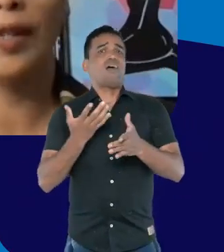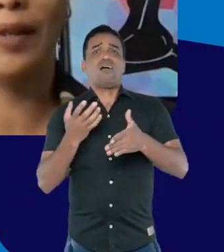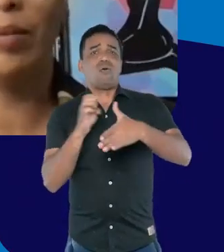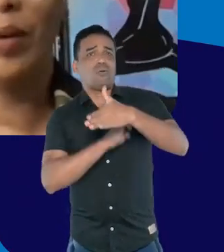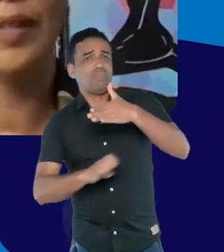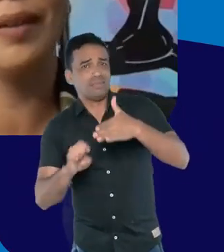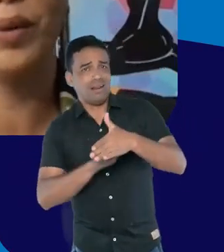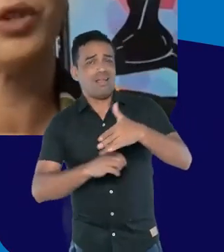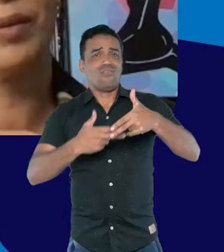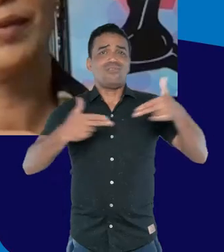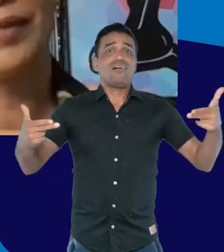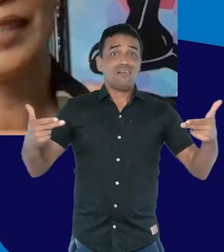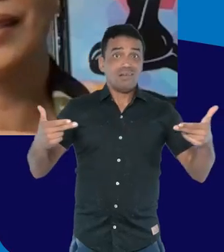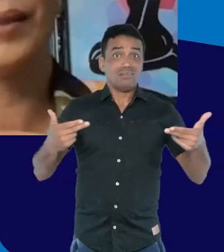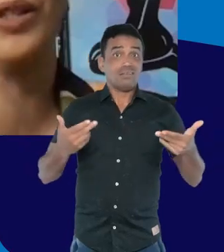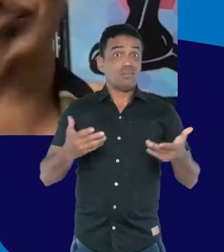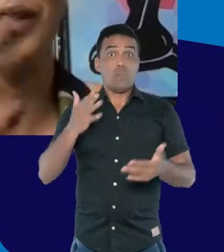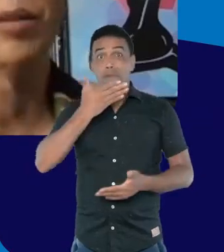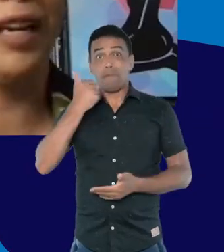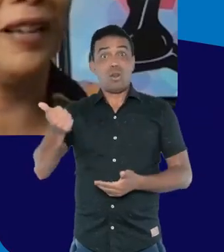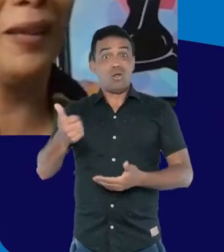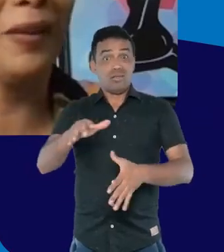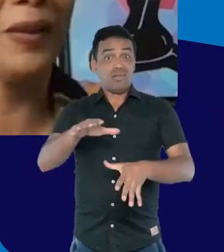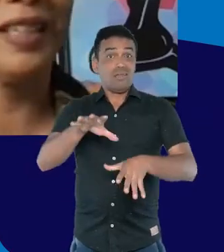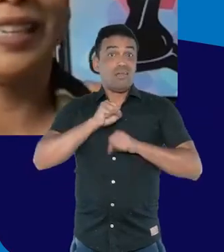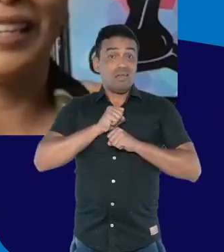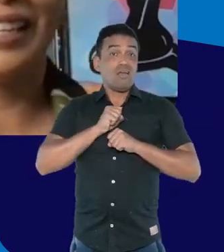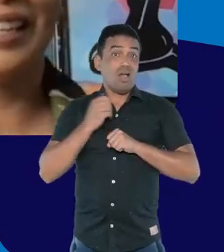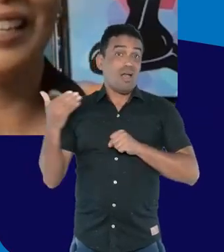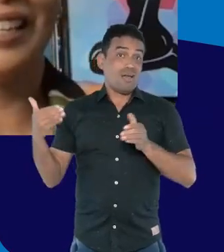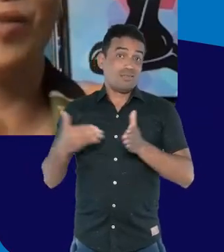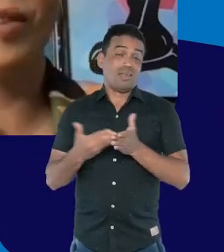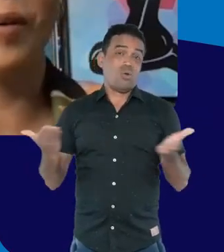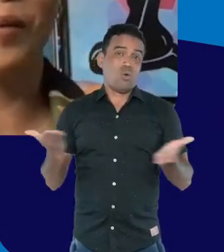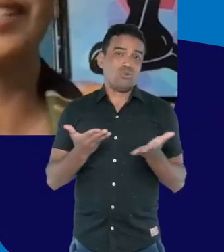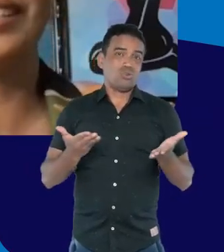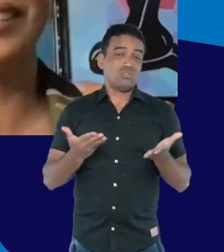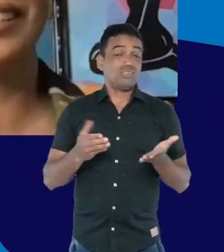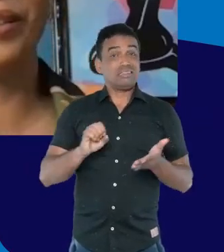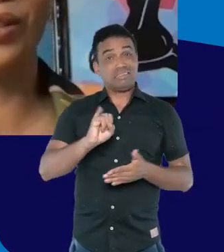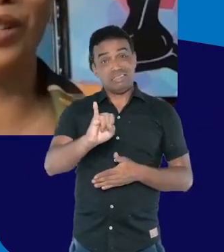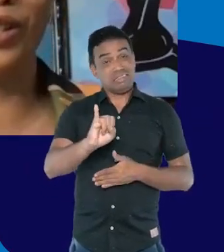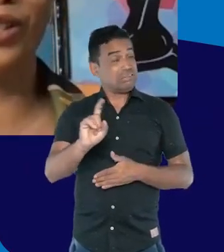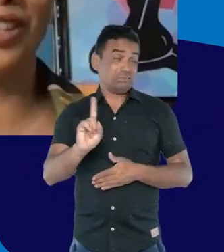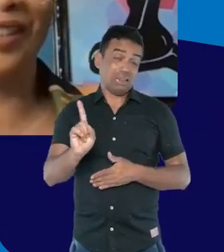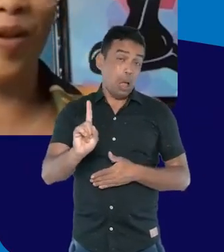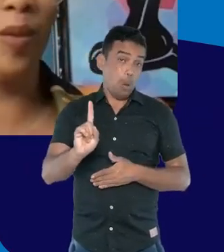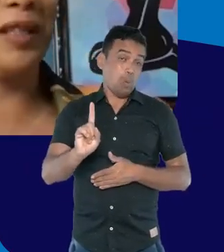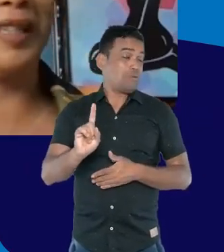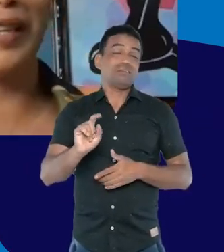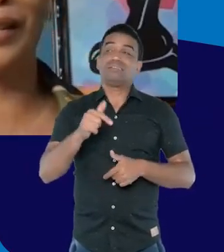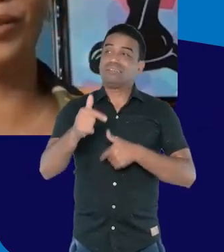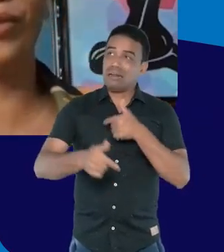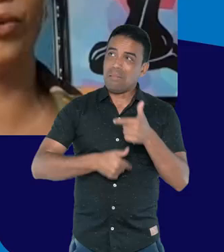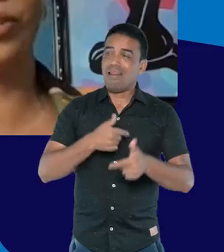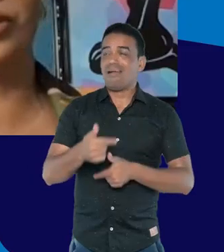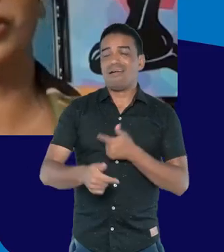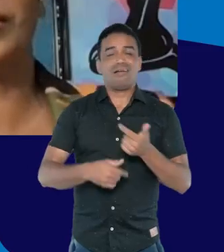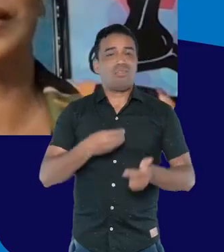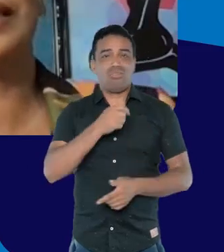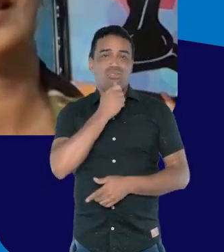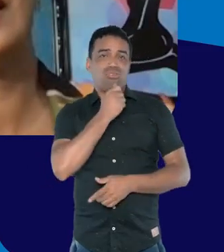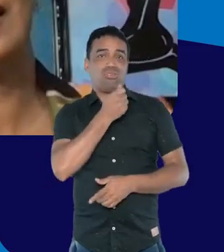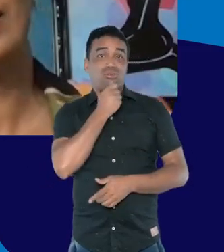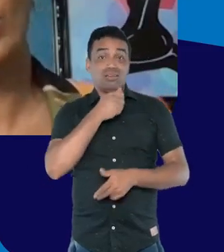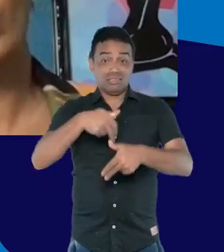que a gente recebeu até hoje, porque senão a gente está trabalhando em vão, assim, né? Se o que a gente, como ancestrais do futuro, a